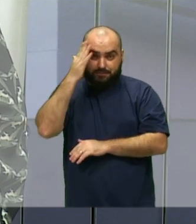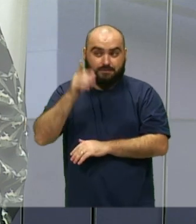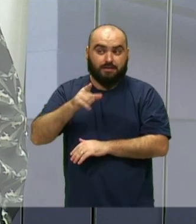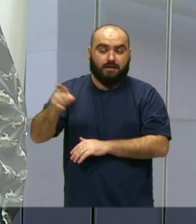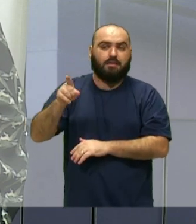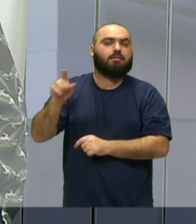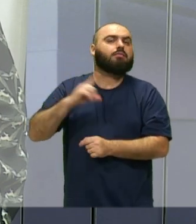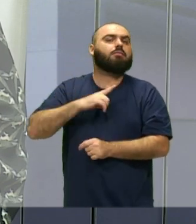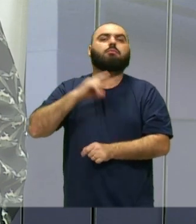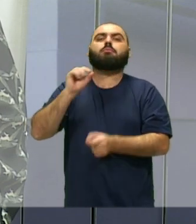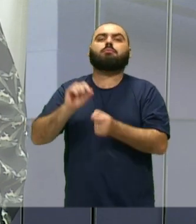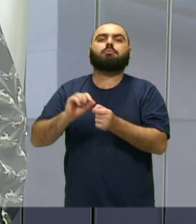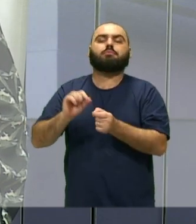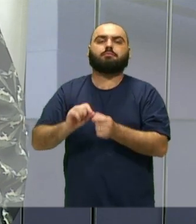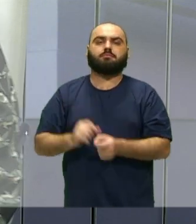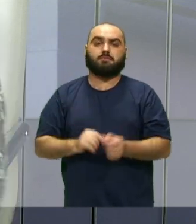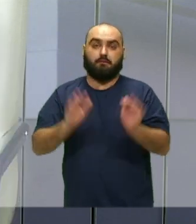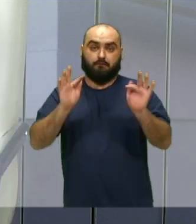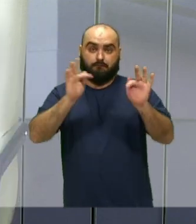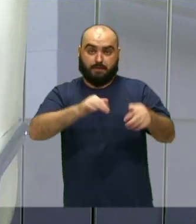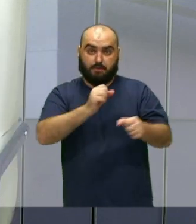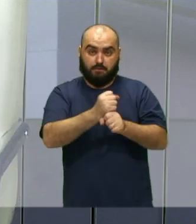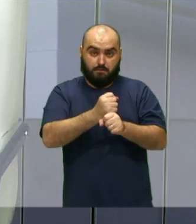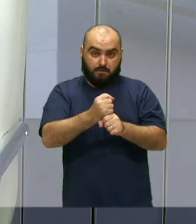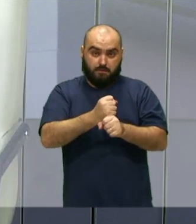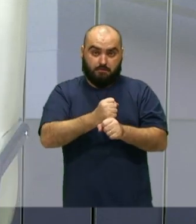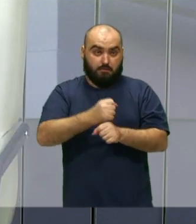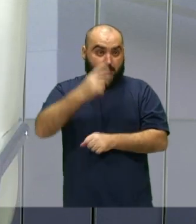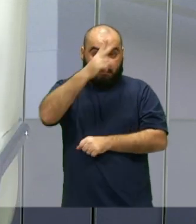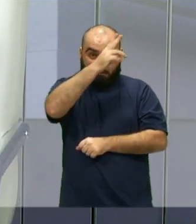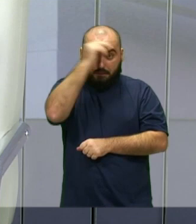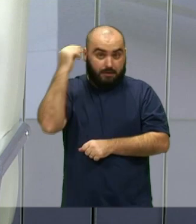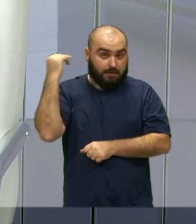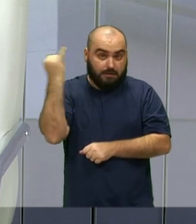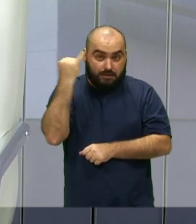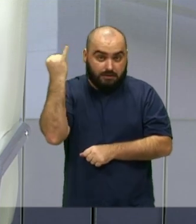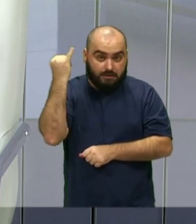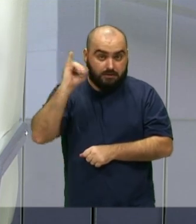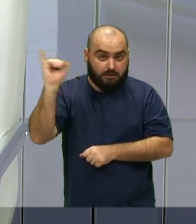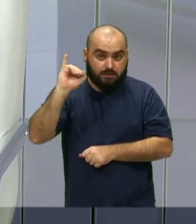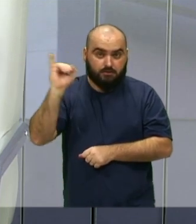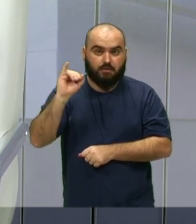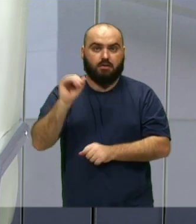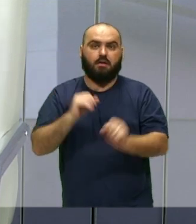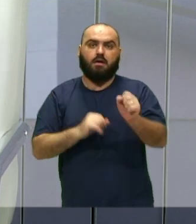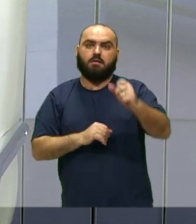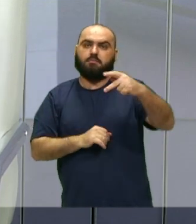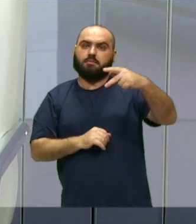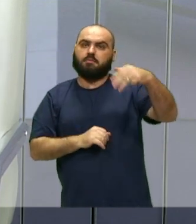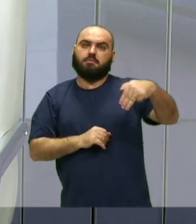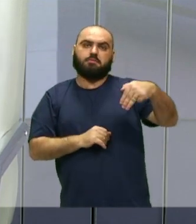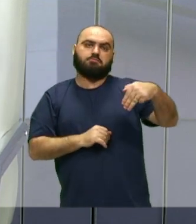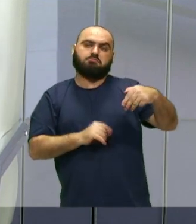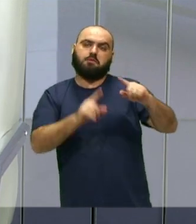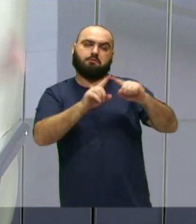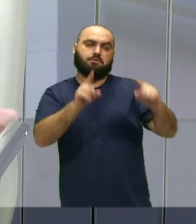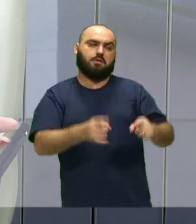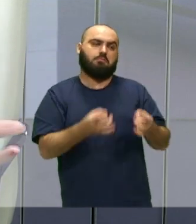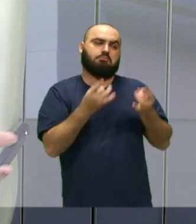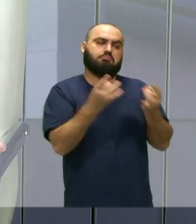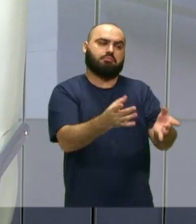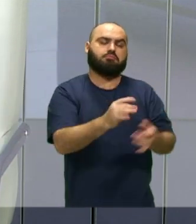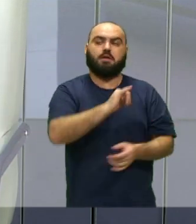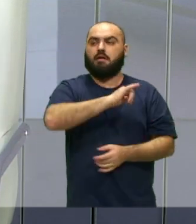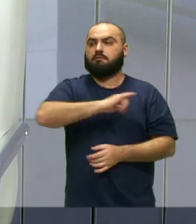ocorre porque quando chegou o final do ano, que deu a louca no prefeito de Itajaí, a EPM simplesmente dispensou os funcionários e deu um